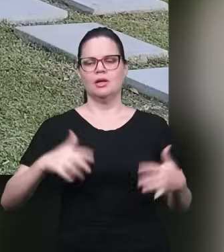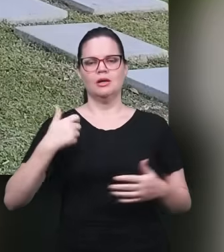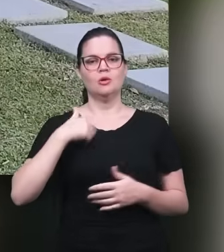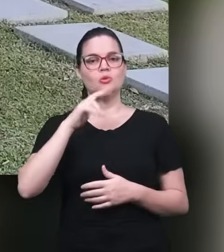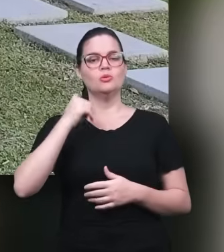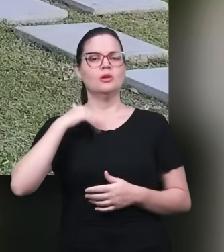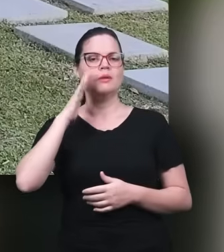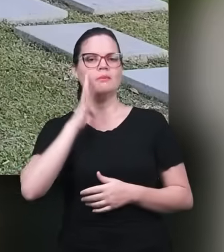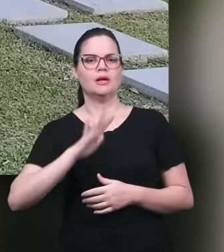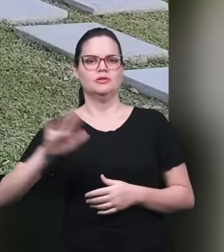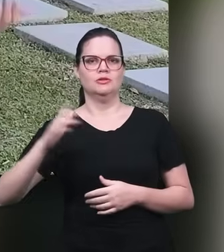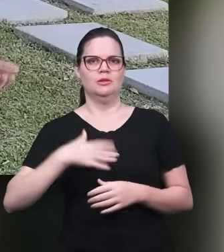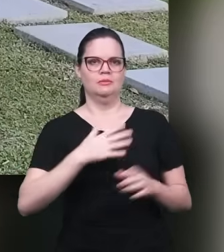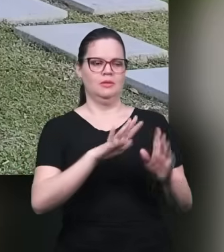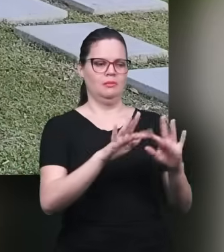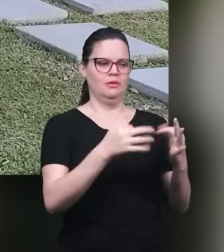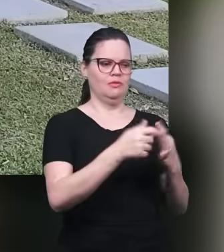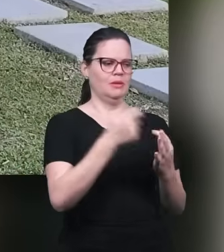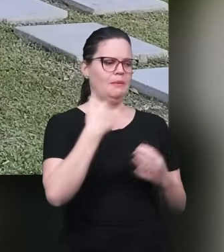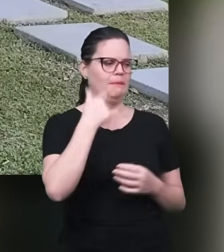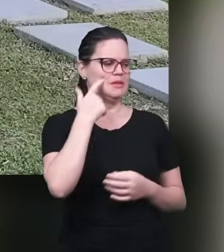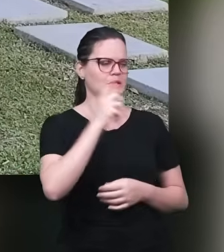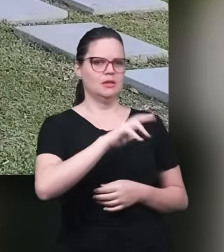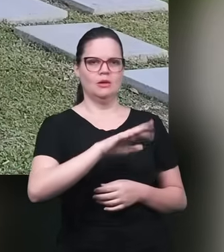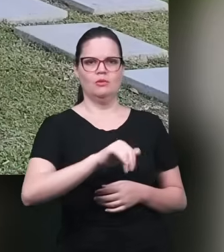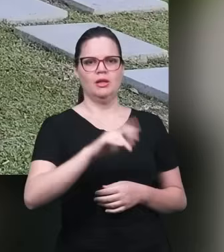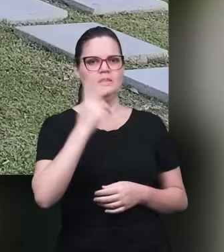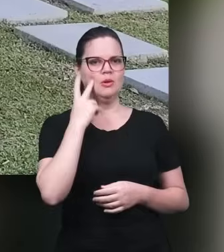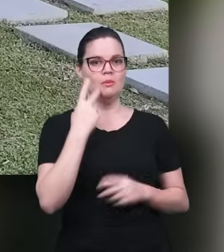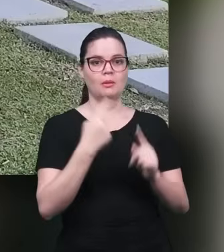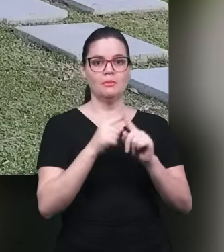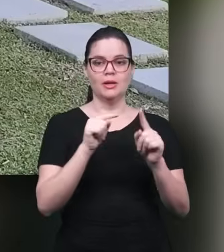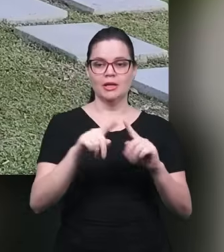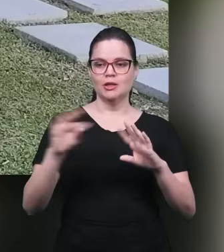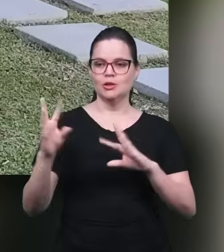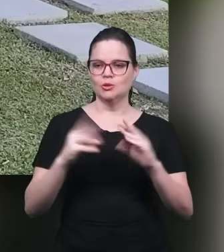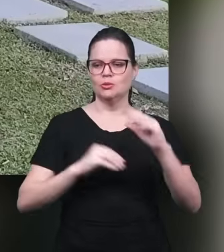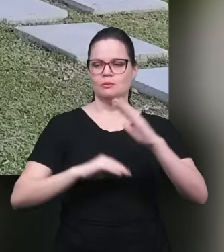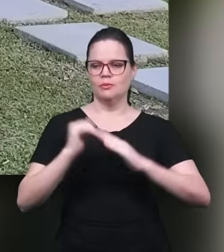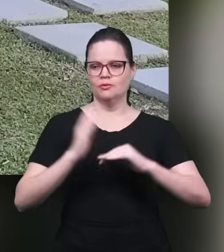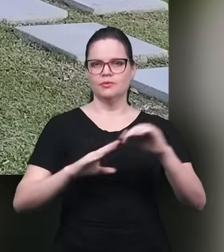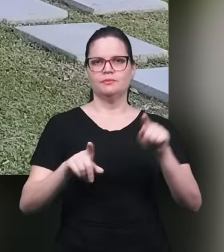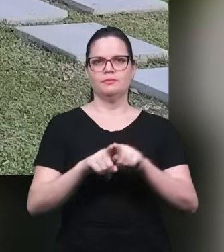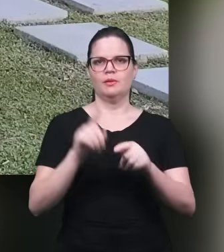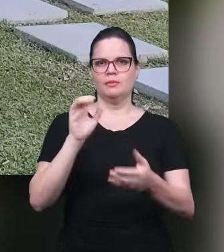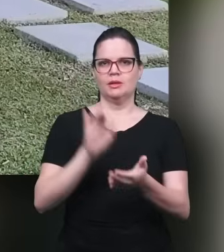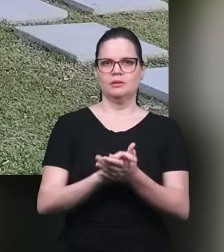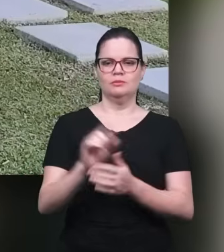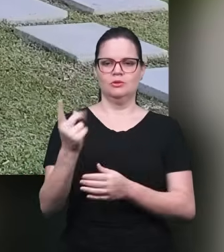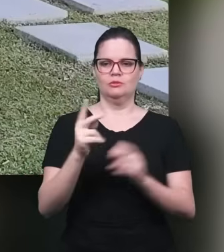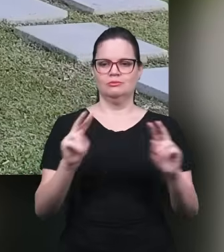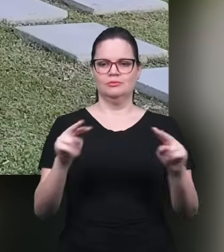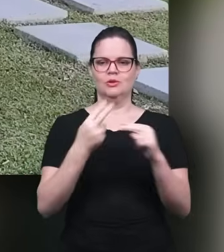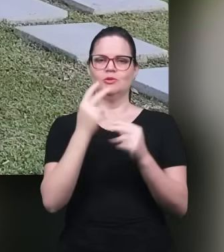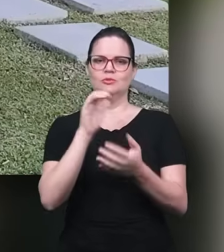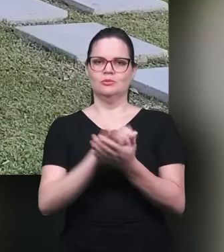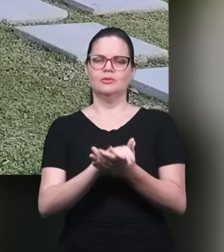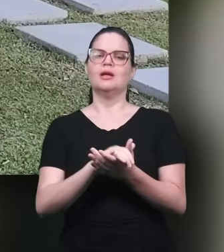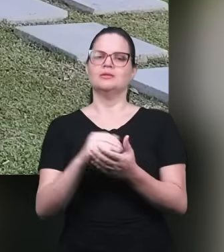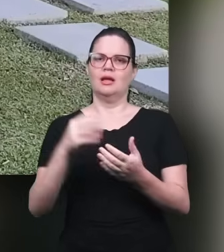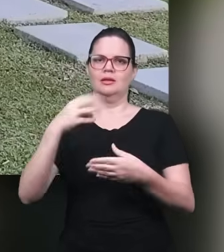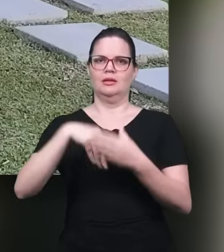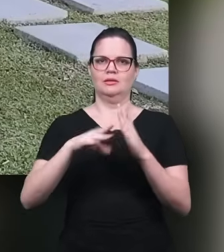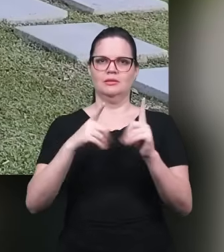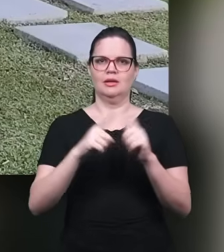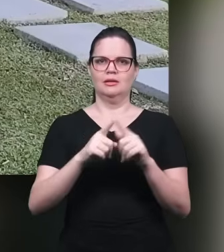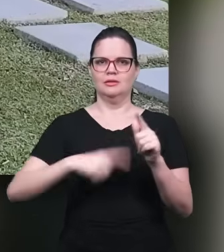não eram comuns, desde a minha carreira profissional até o casamento, né? Então nós nos conhecemos, tivemos o privilégio, né, de casar na igreja e o